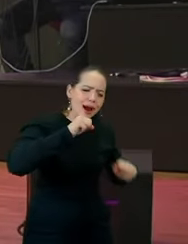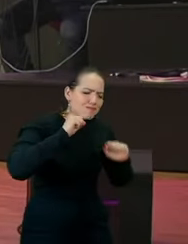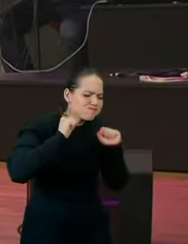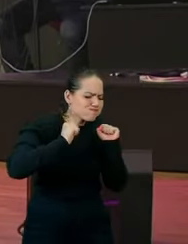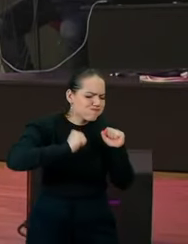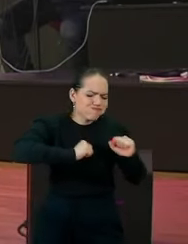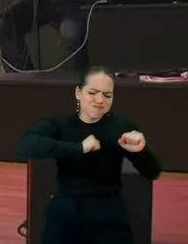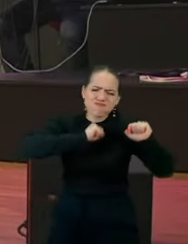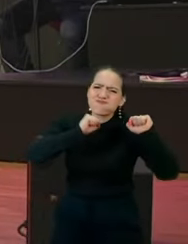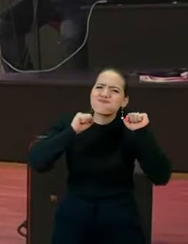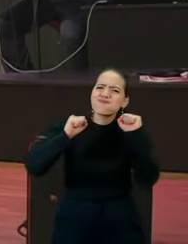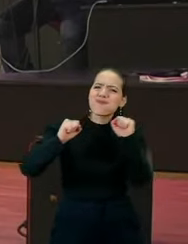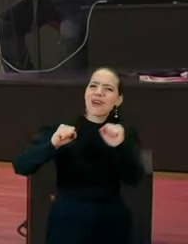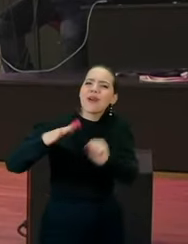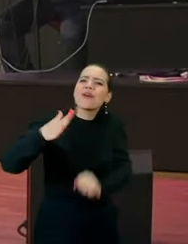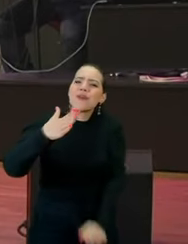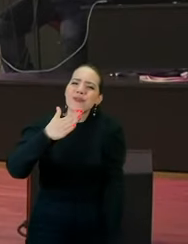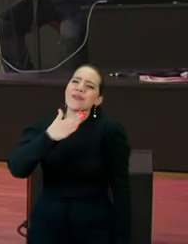Jesus, meu